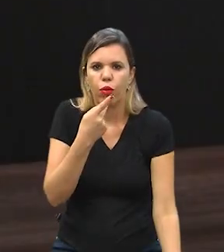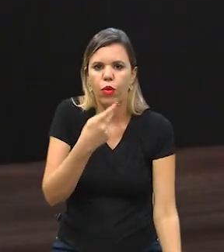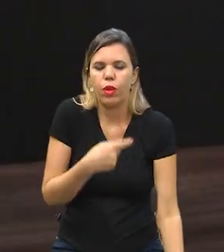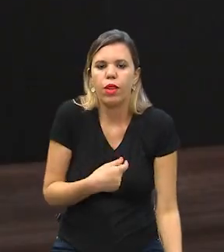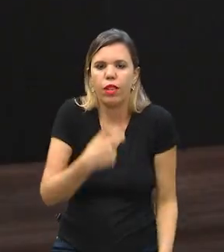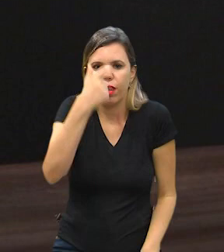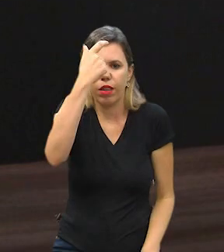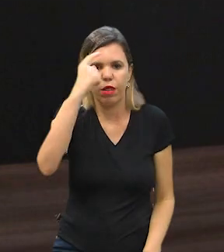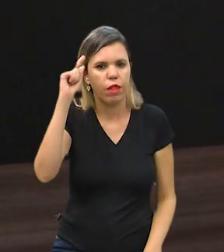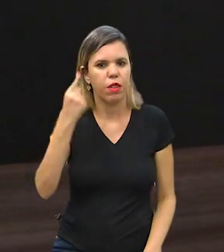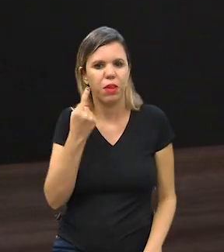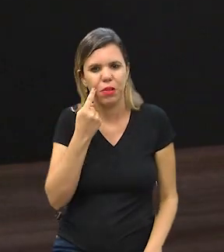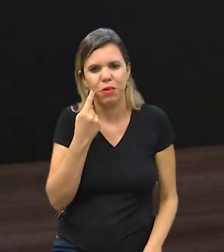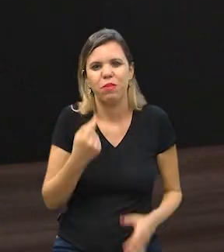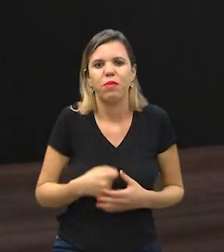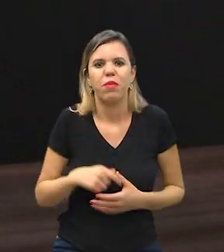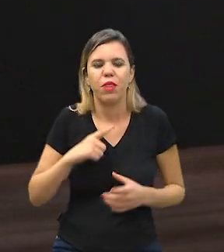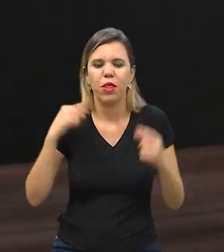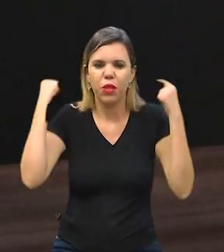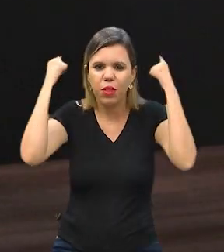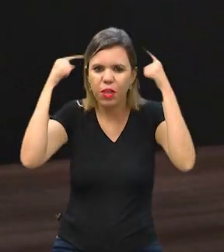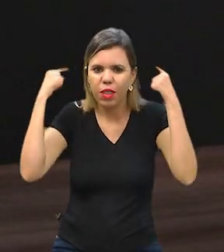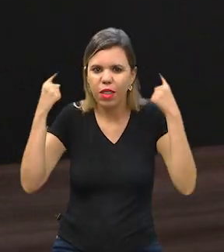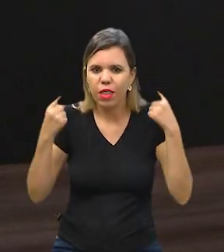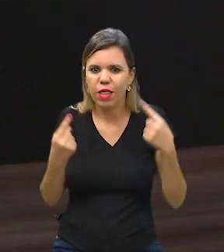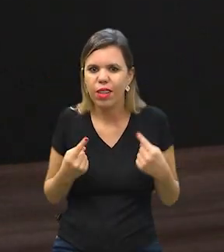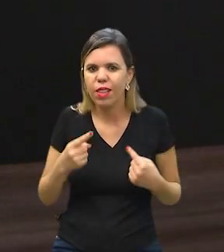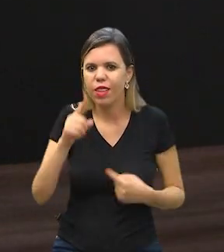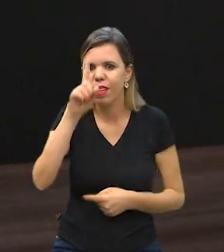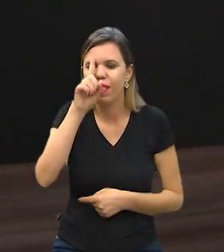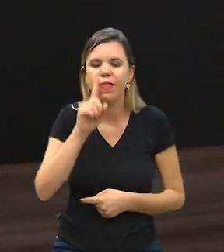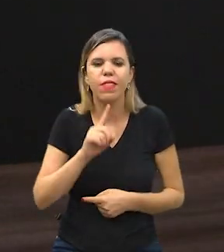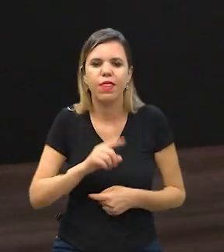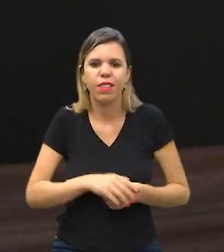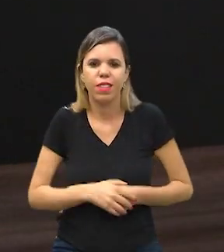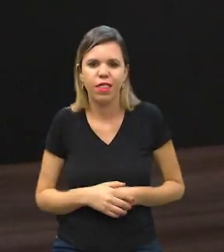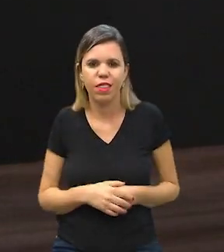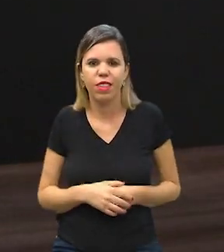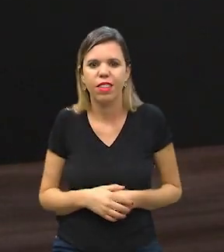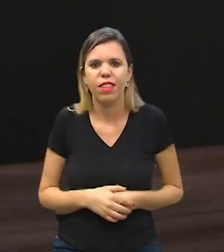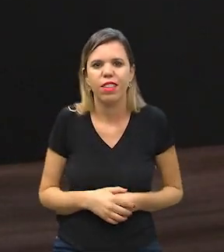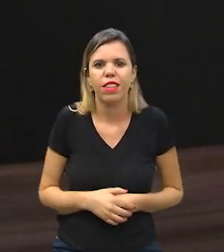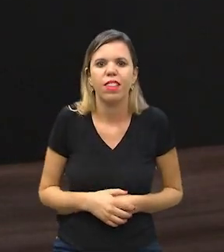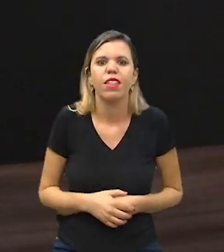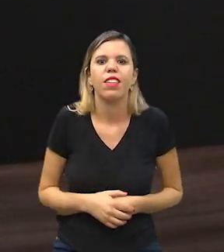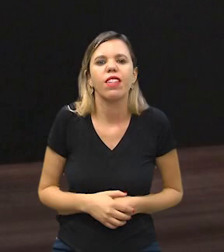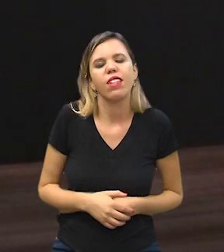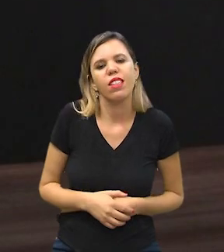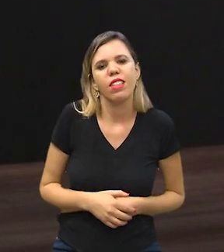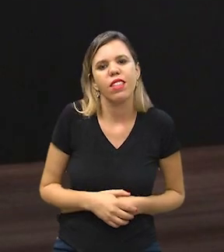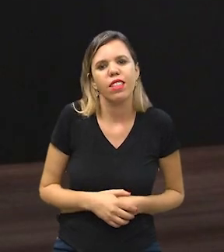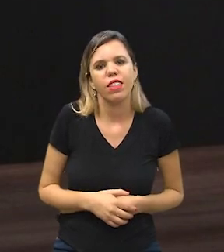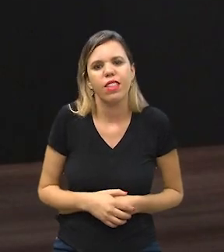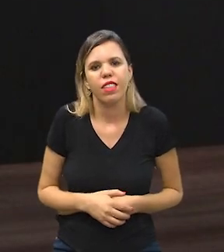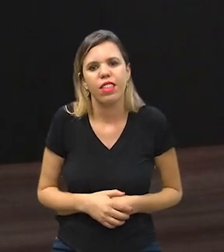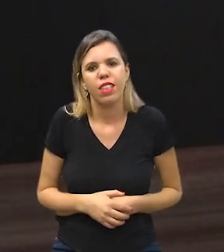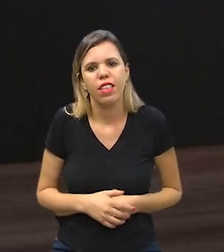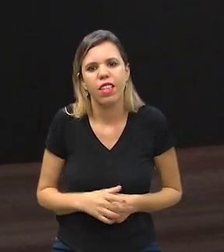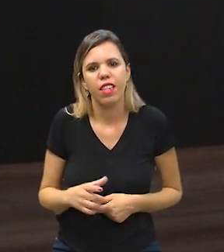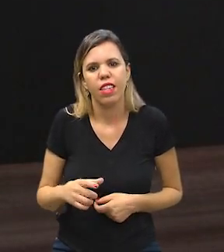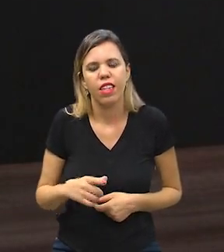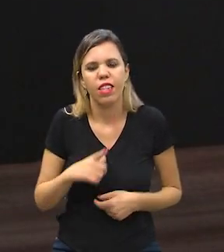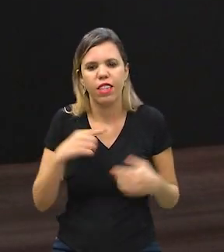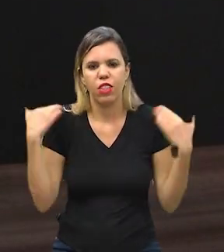vou reforçar também, olha, sou a Mirna, tenho cabelos encaracolados também, cabelos